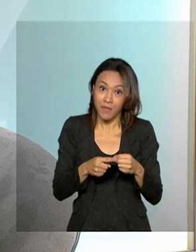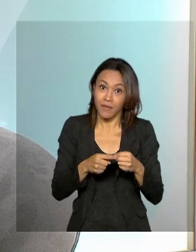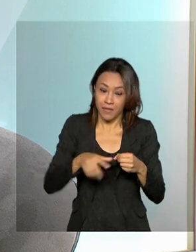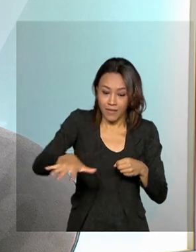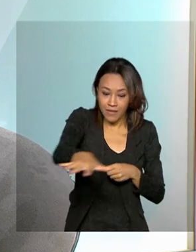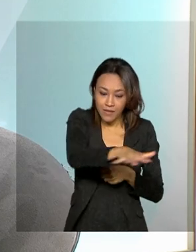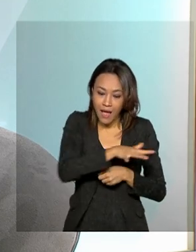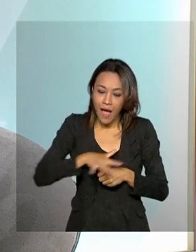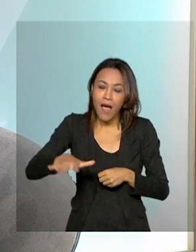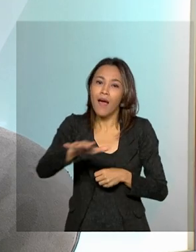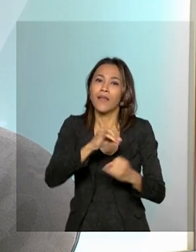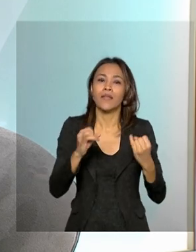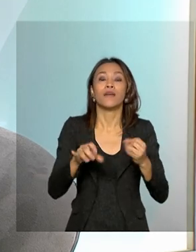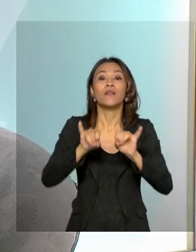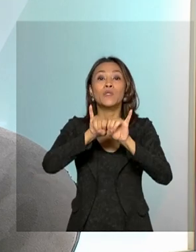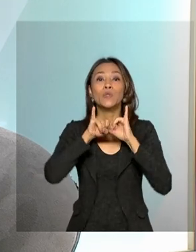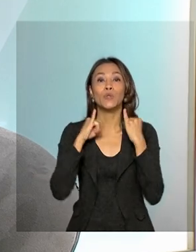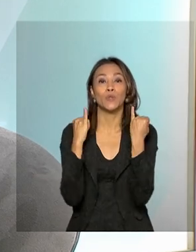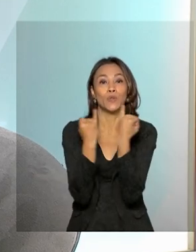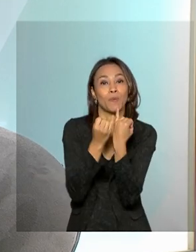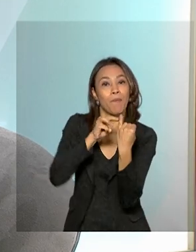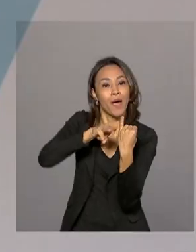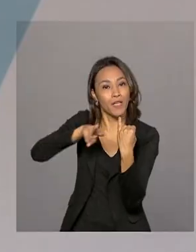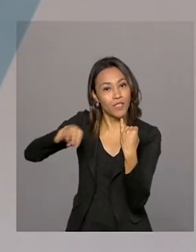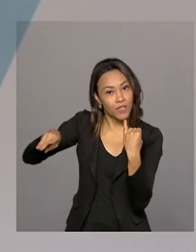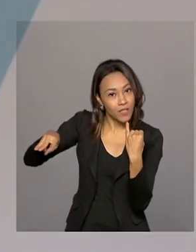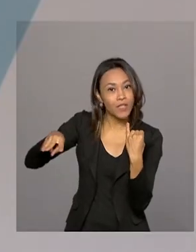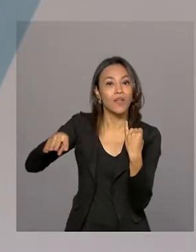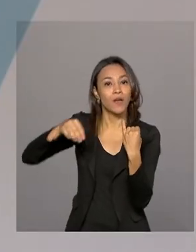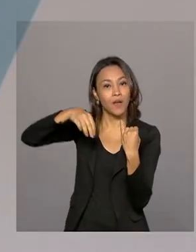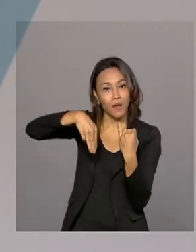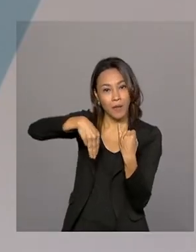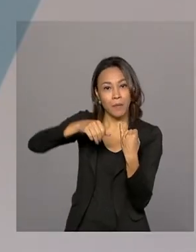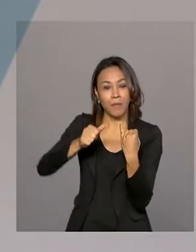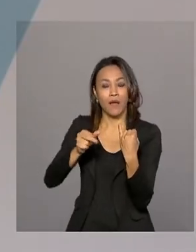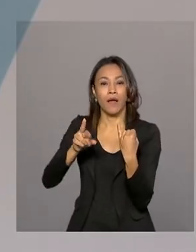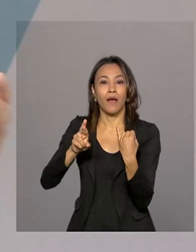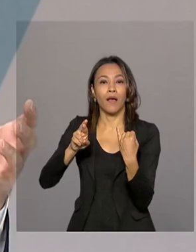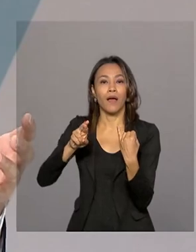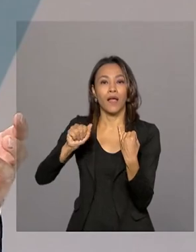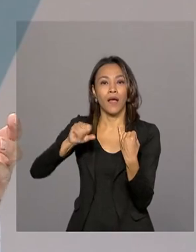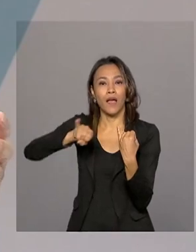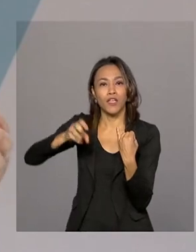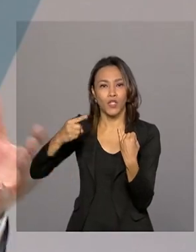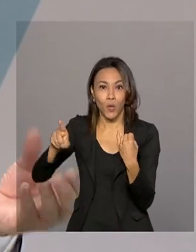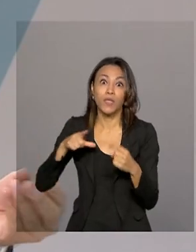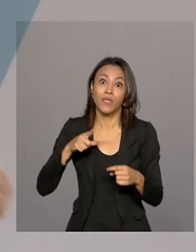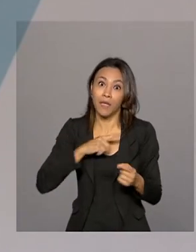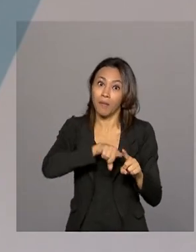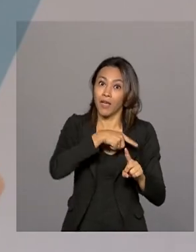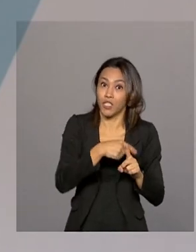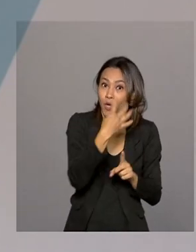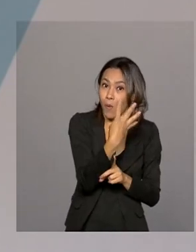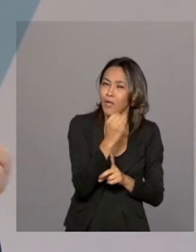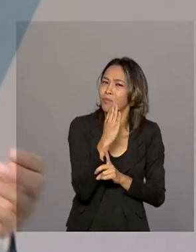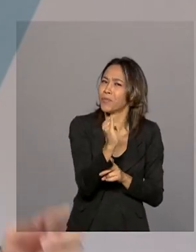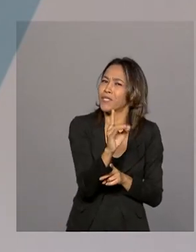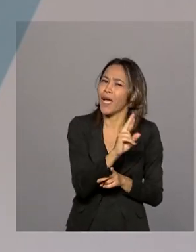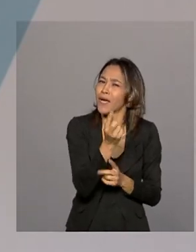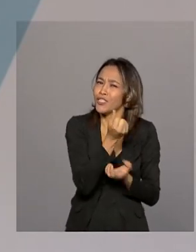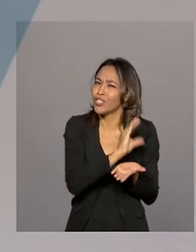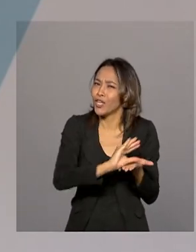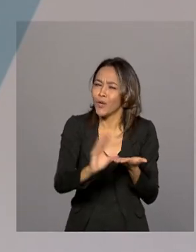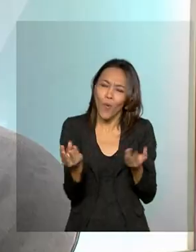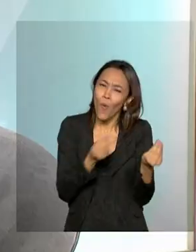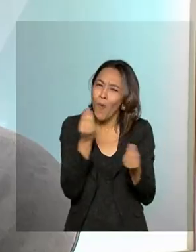no arquipélago do Marajó. Tem um plano de ações até 2023 que já conta com 4 bilhões de reais. Conta pra gente um pouquinho como é